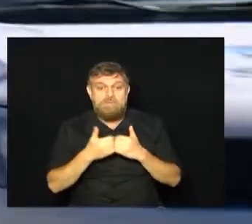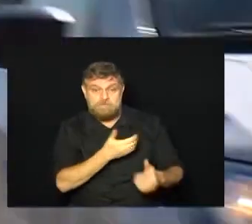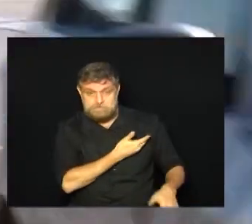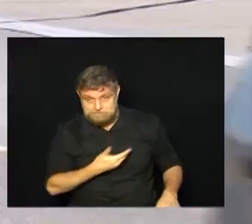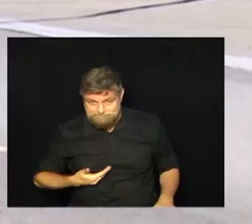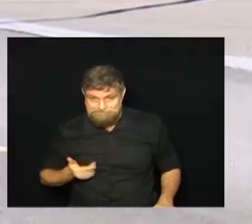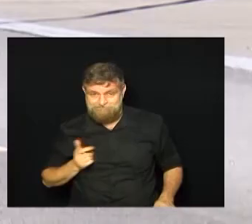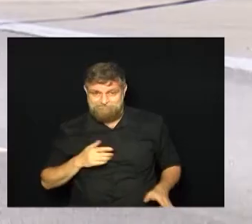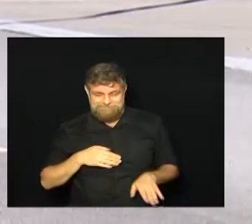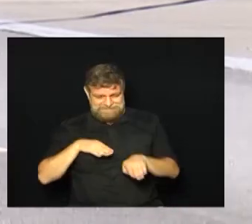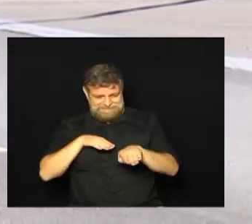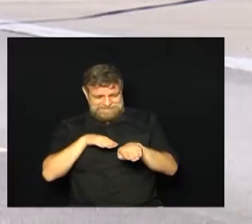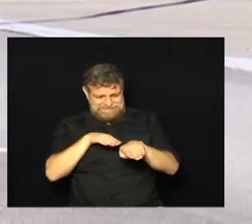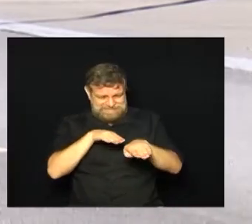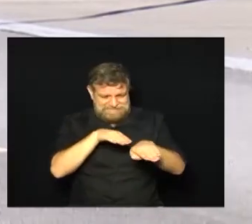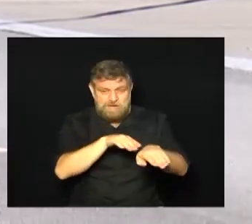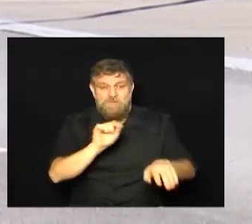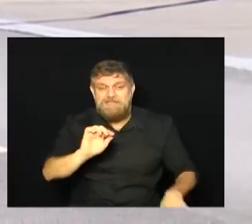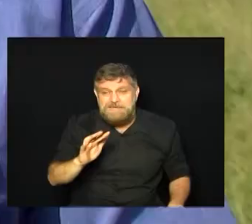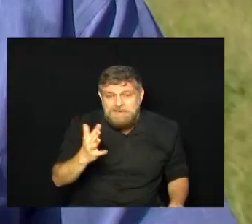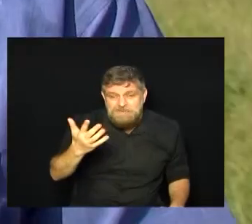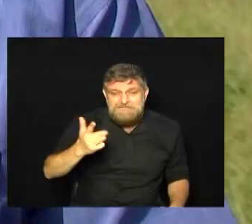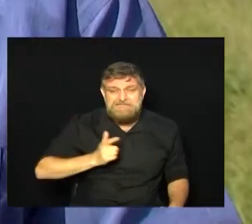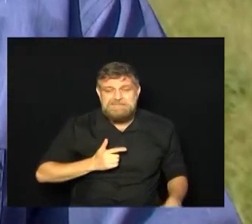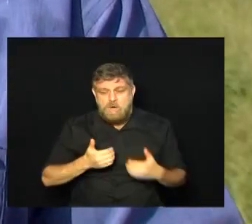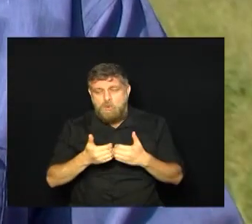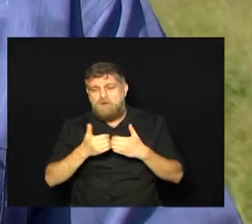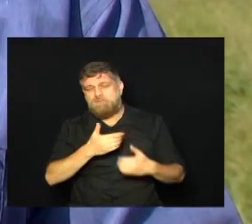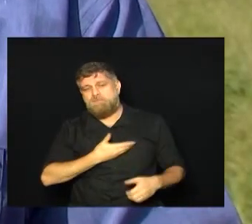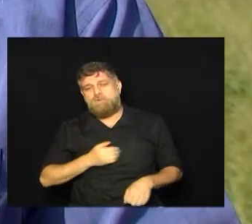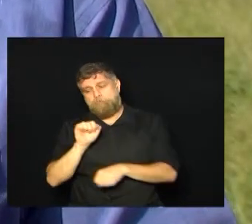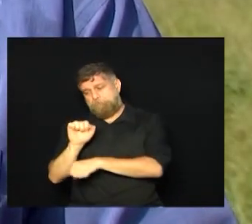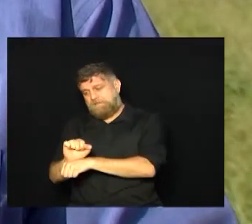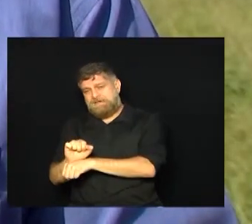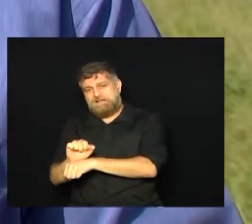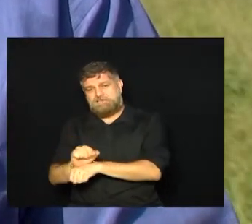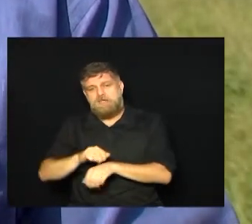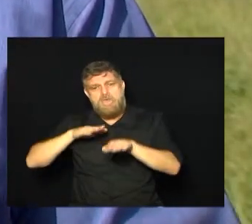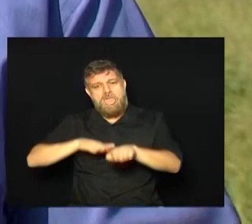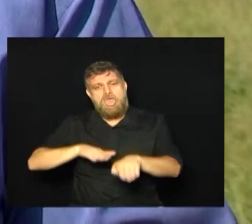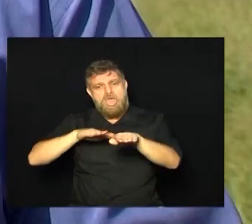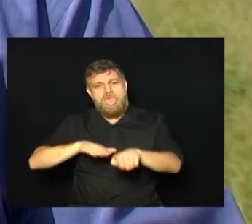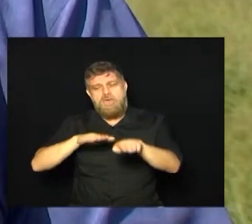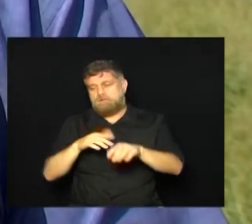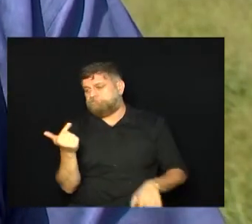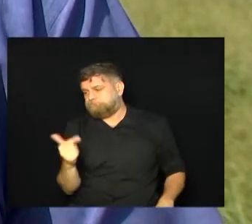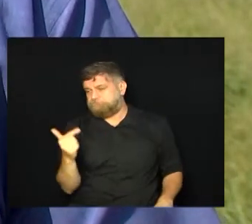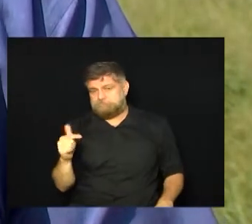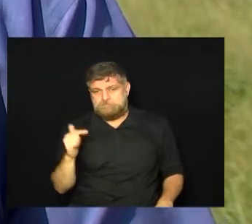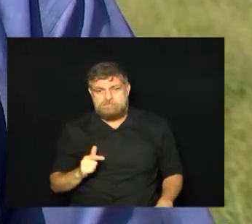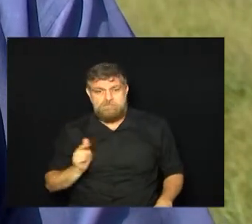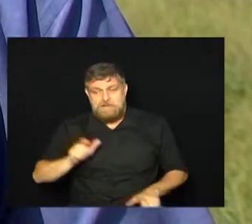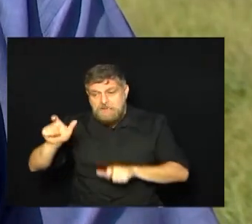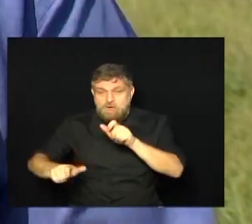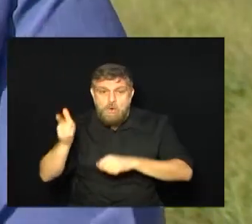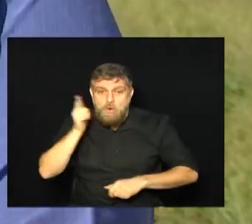esse afunilamento acaba fazendo com que o transporte pare e não dê fluidez, que é fundamental para que as pessoas possam